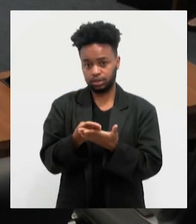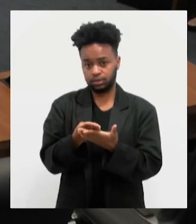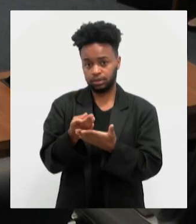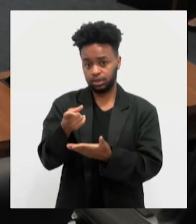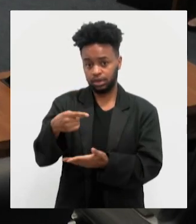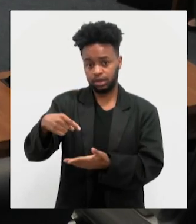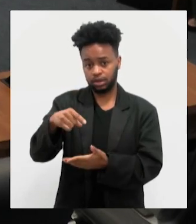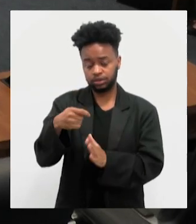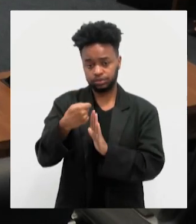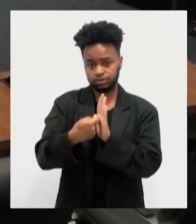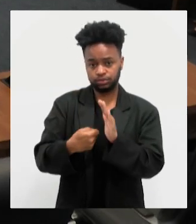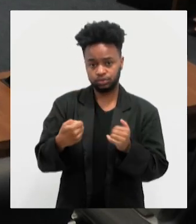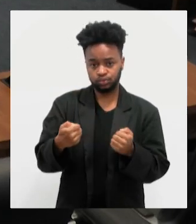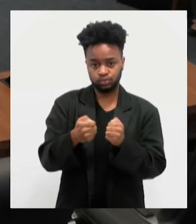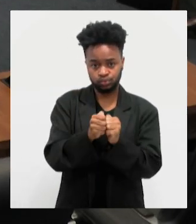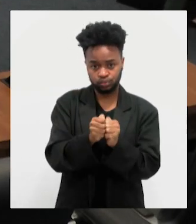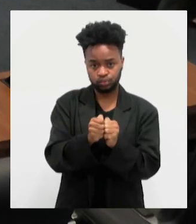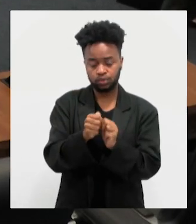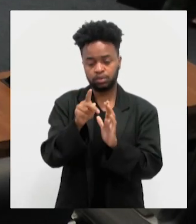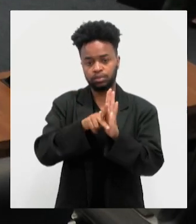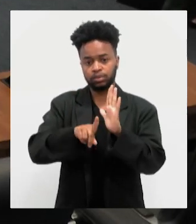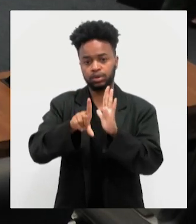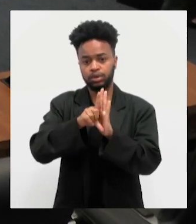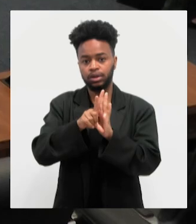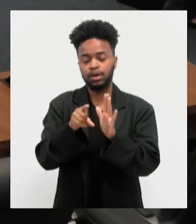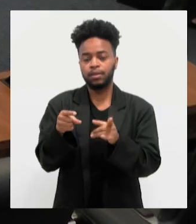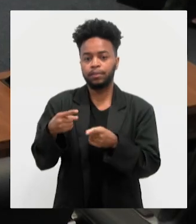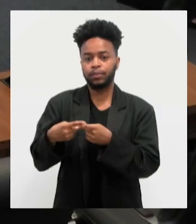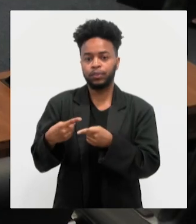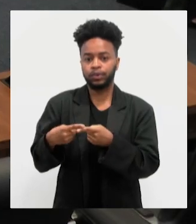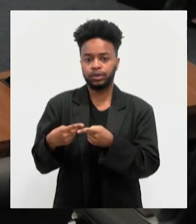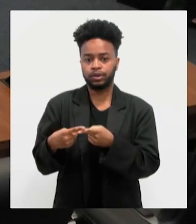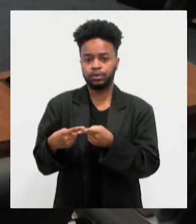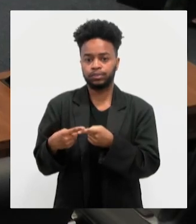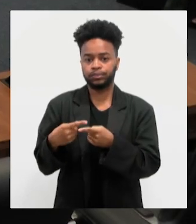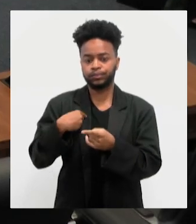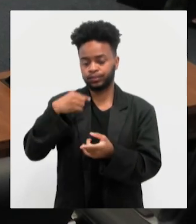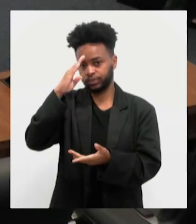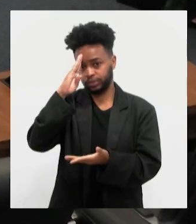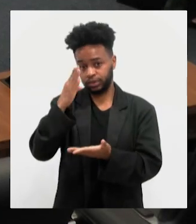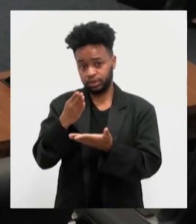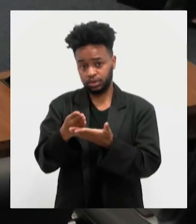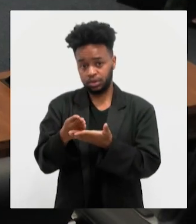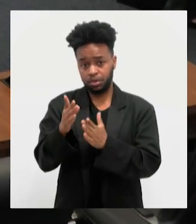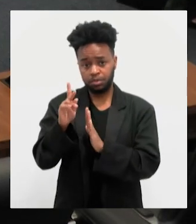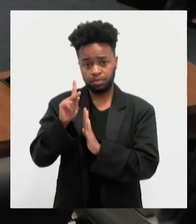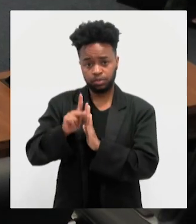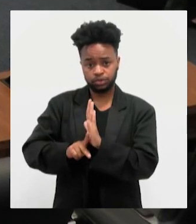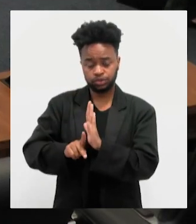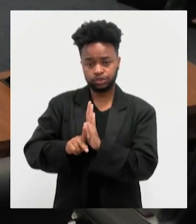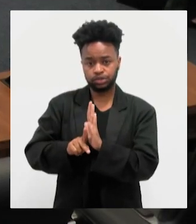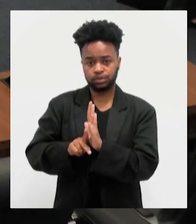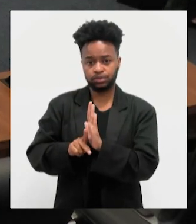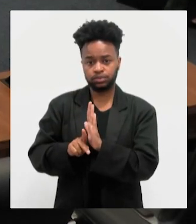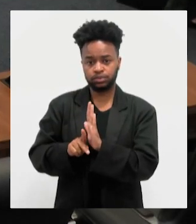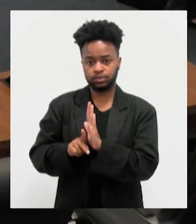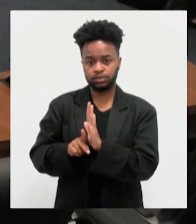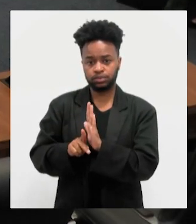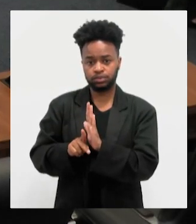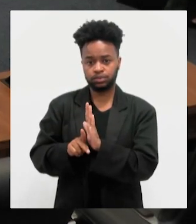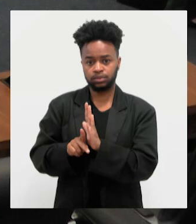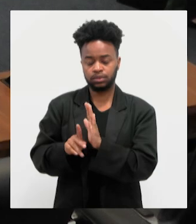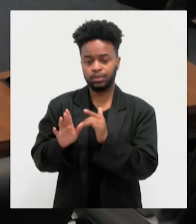estão em coautoria com o projeto de lei, porque eu acho que é um projeto, presidente, que traz